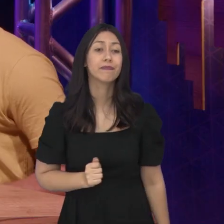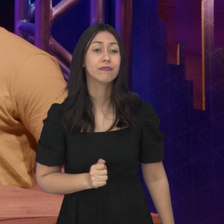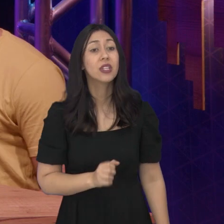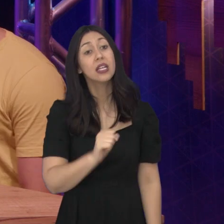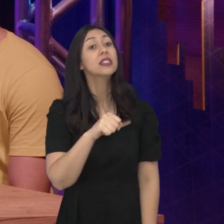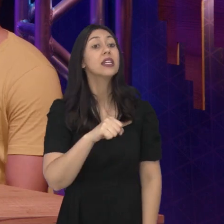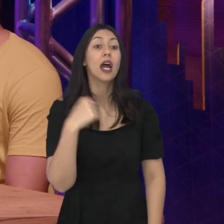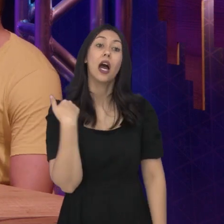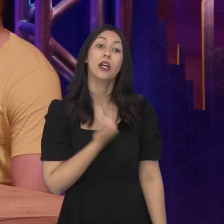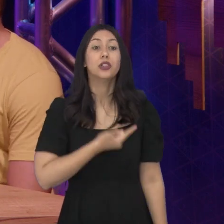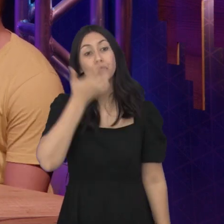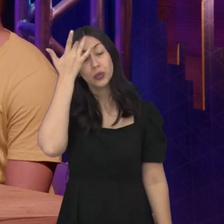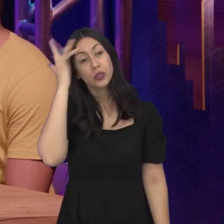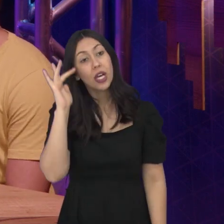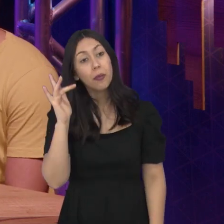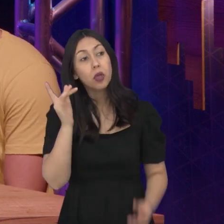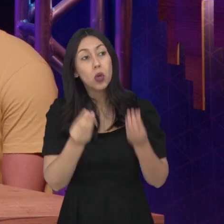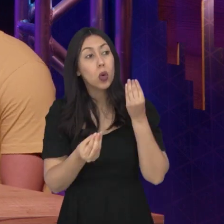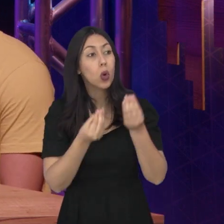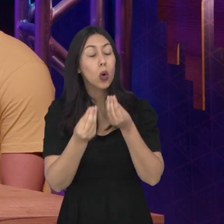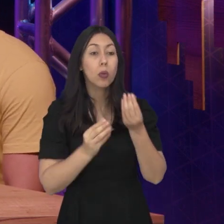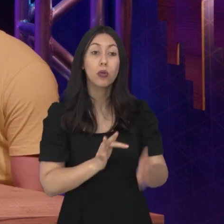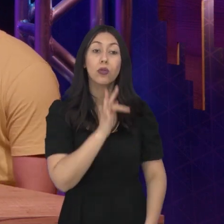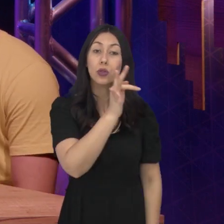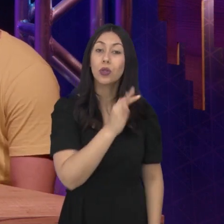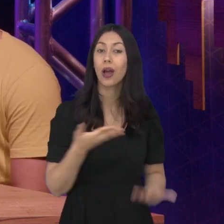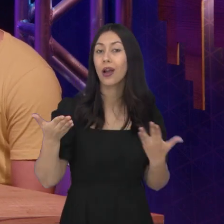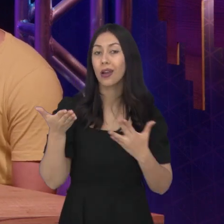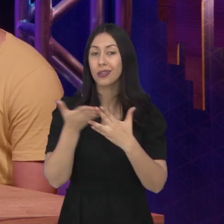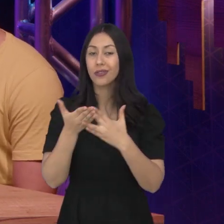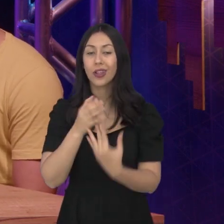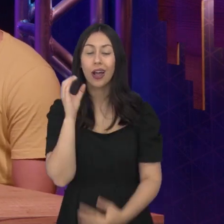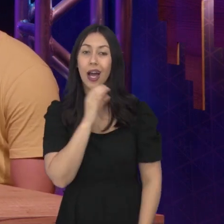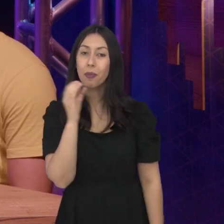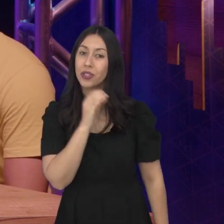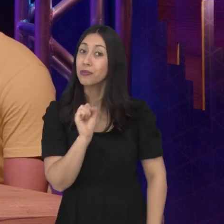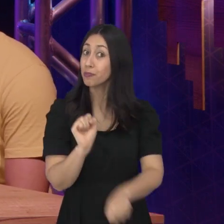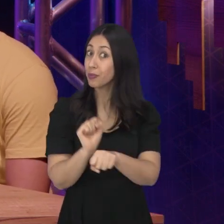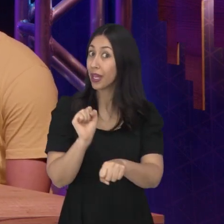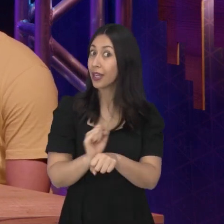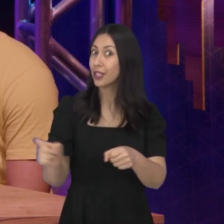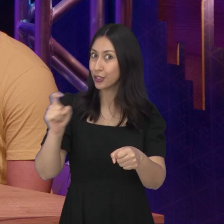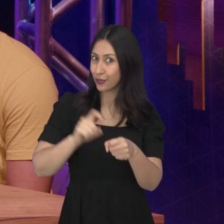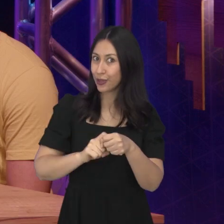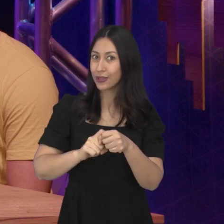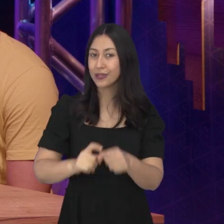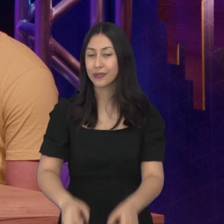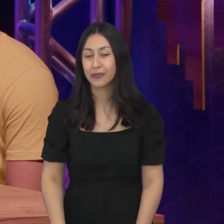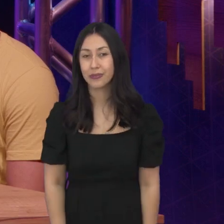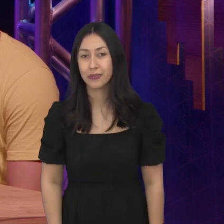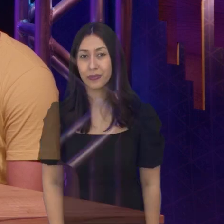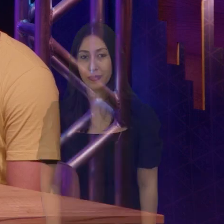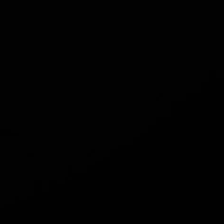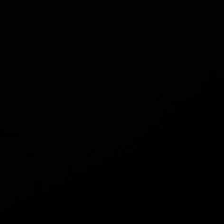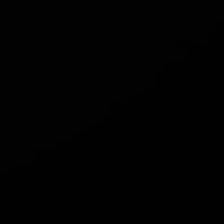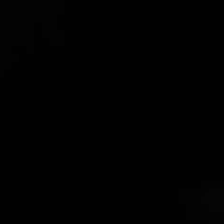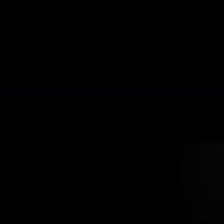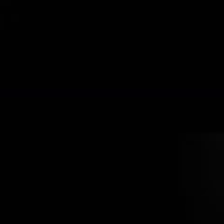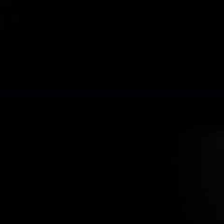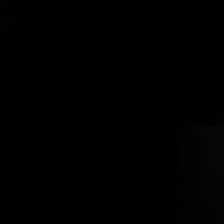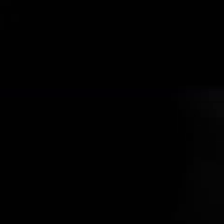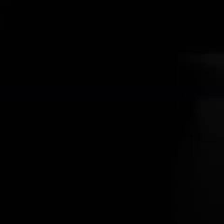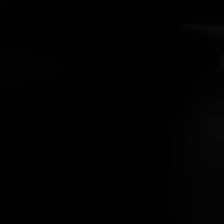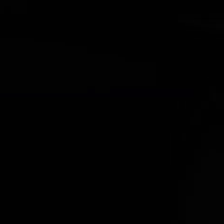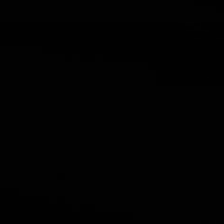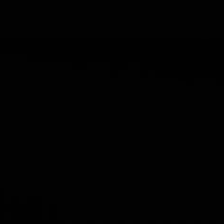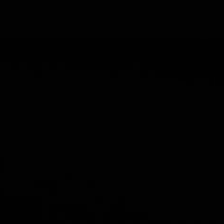E a gente nunca sabe por quais caminhos a vida vai levar a gente. A gente vai fazer um rápido intervalo, mas fica por aí que a gente volta já já.